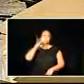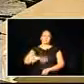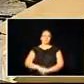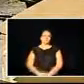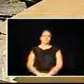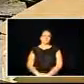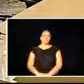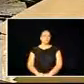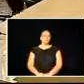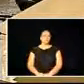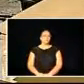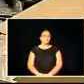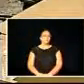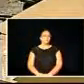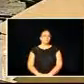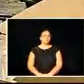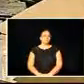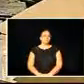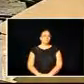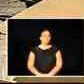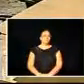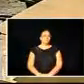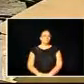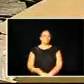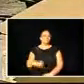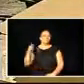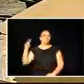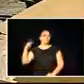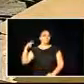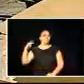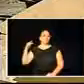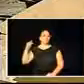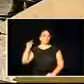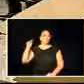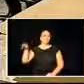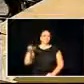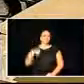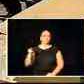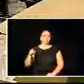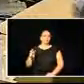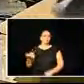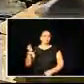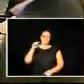estão presentes. Vereadora Poliana, vereador João Vidal presente.